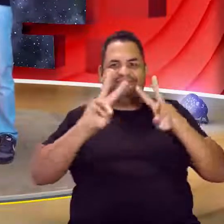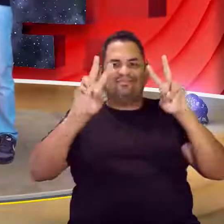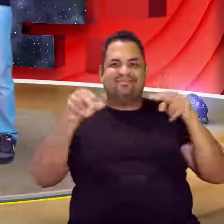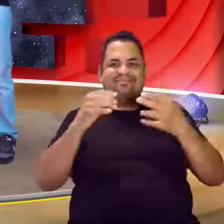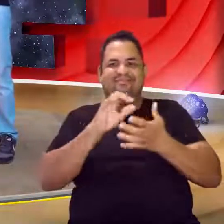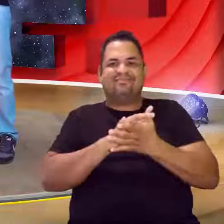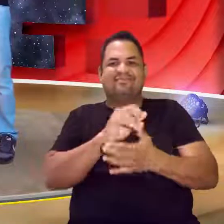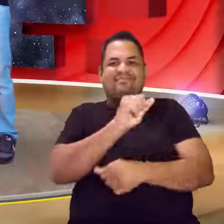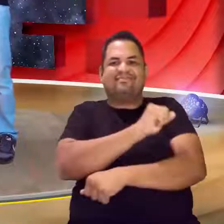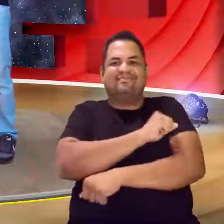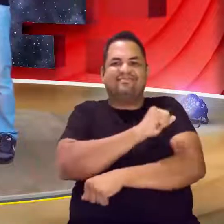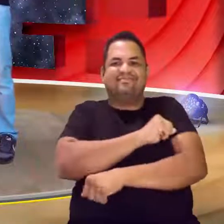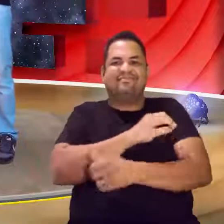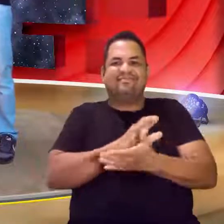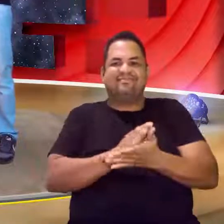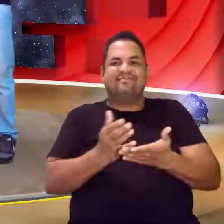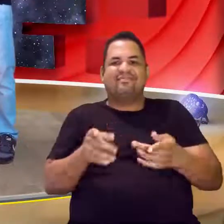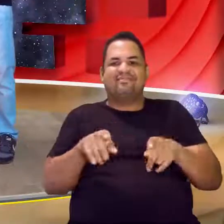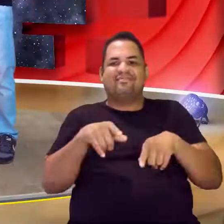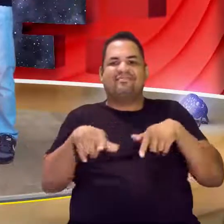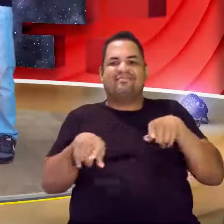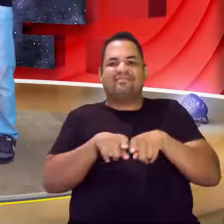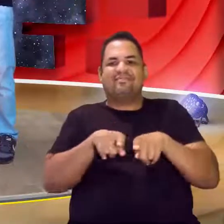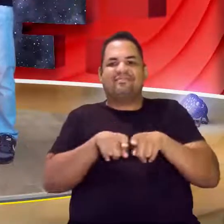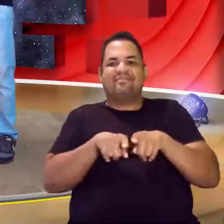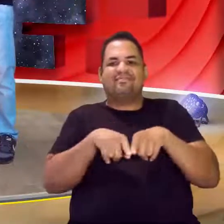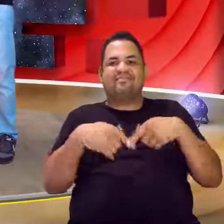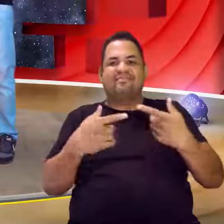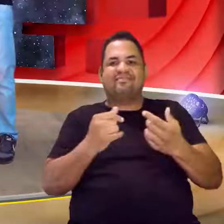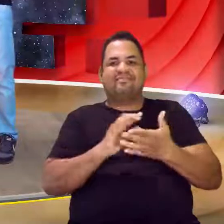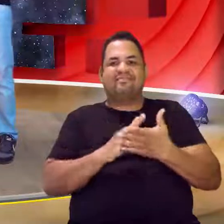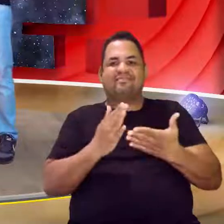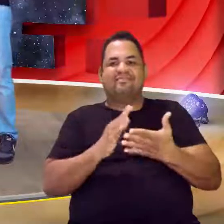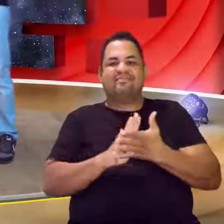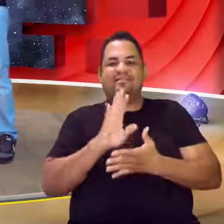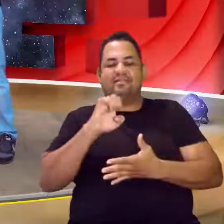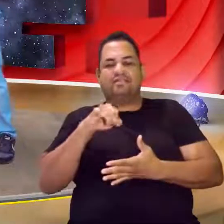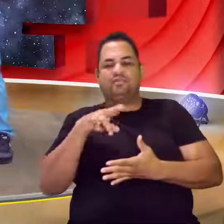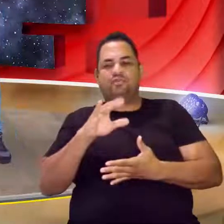com os alunos anteriores. E trabalhamos com vocês também, tá lá,